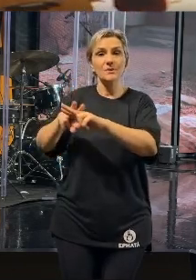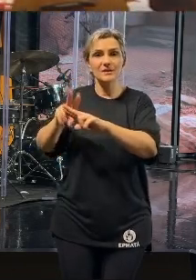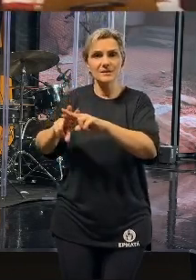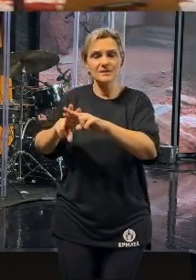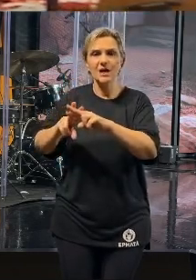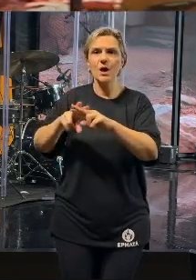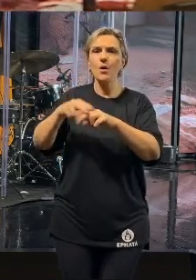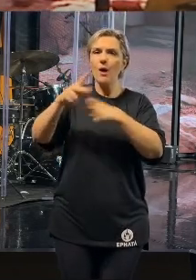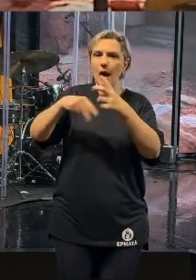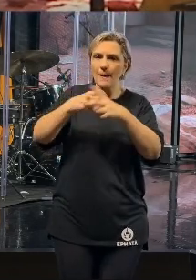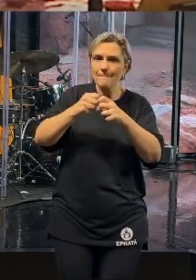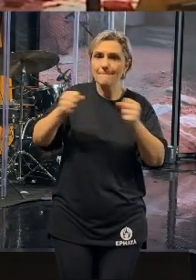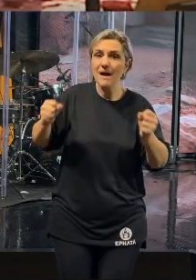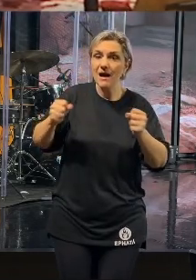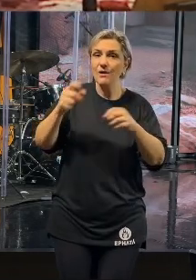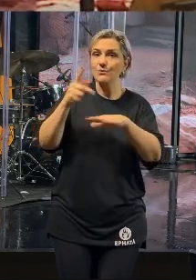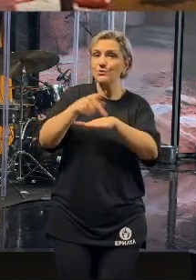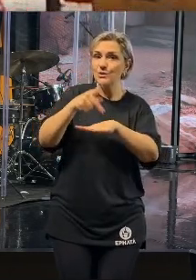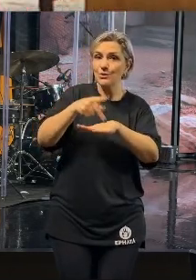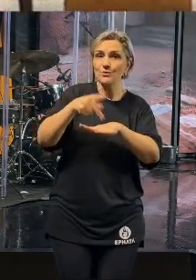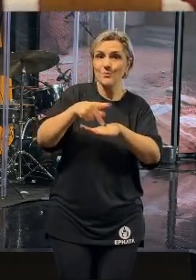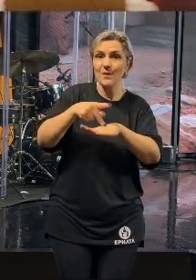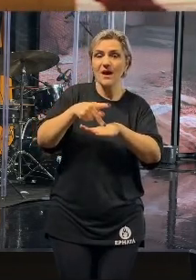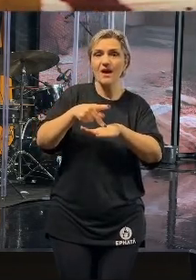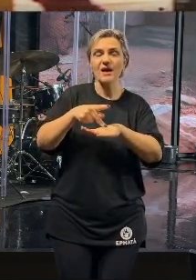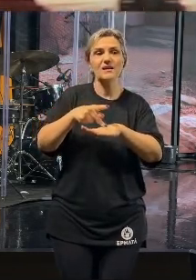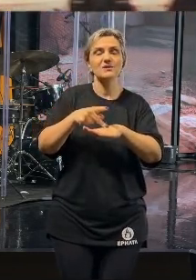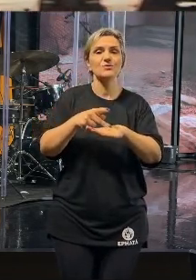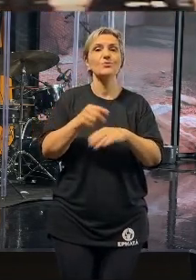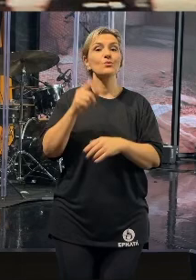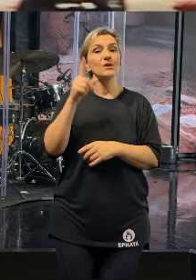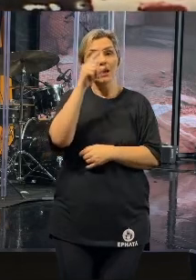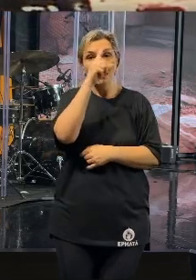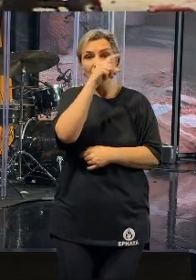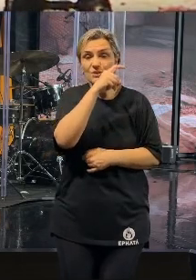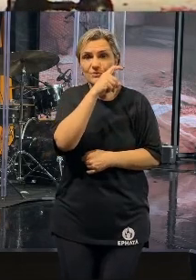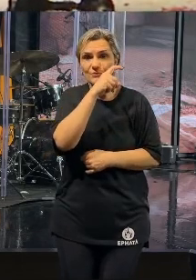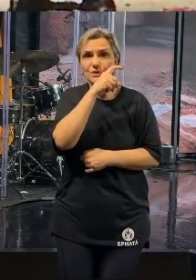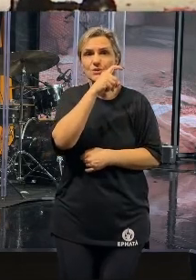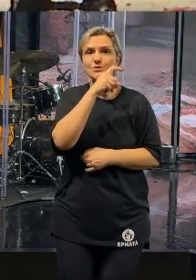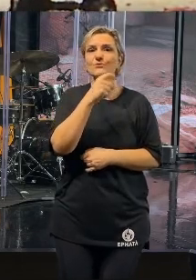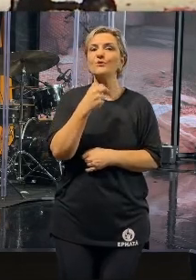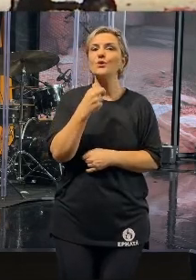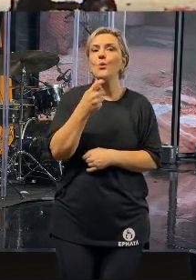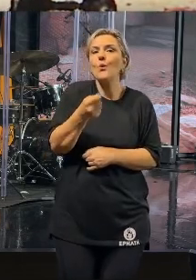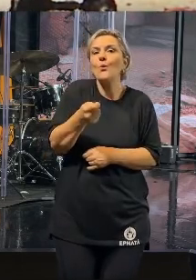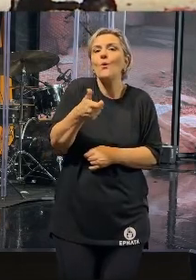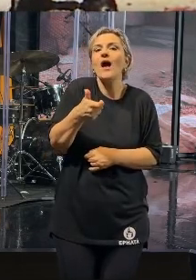prisão, amarram os seus pés, aquilo que era difícil se torna